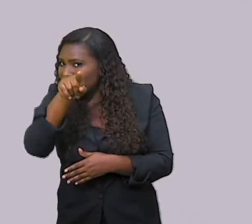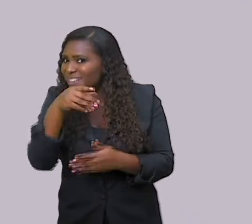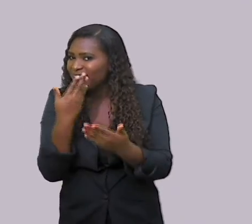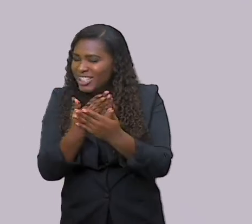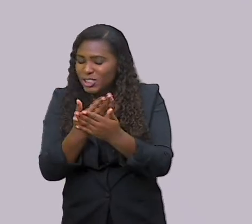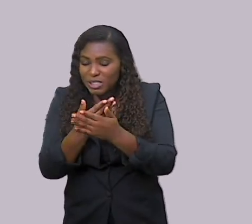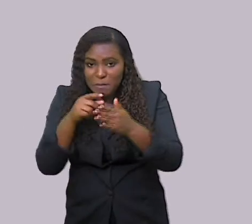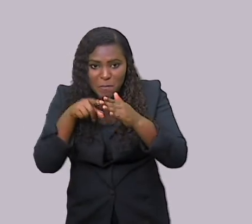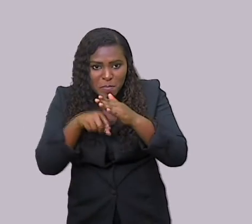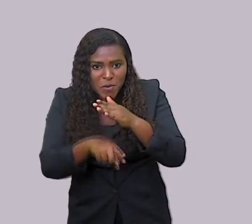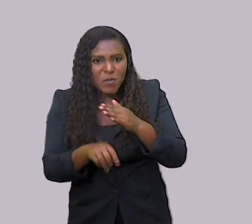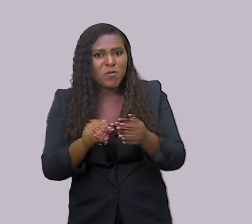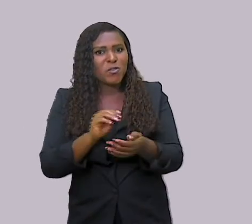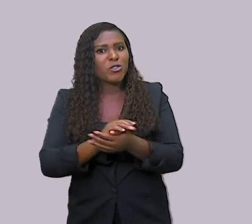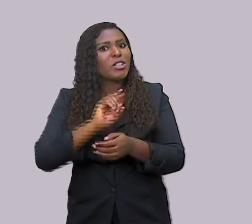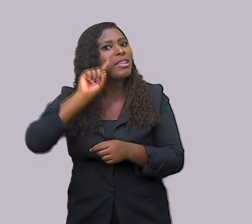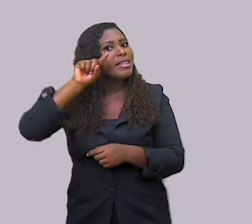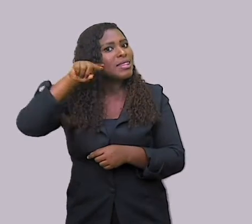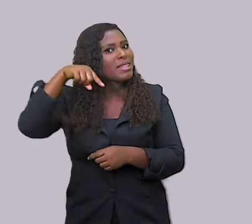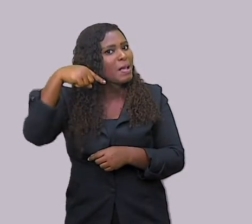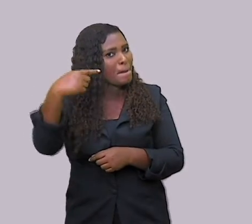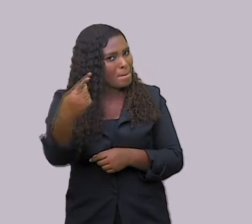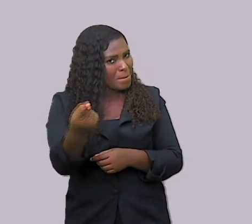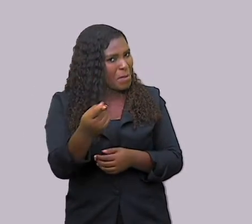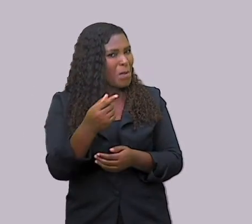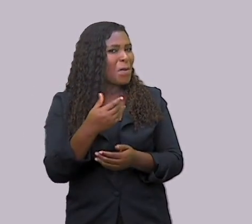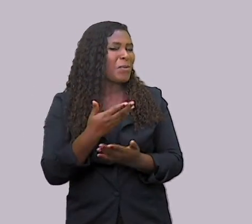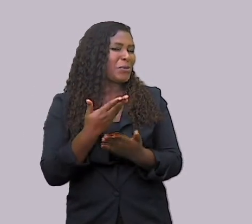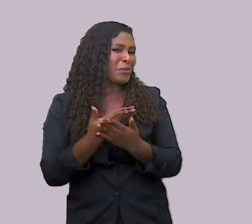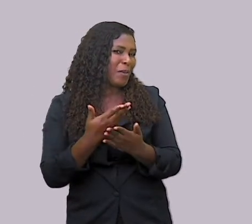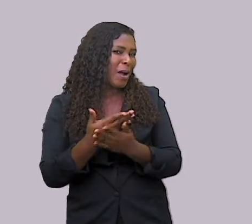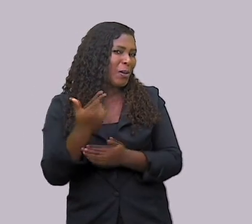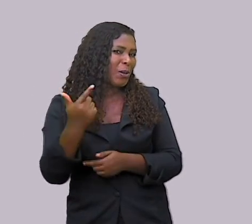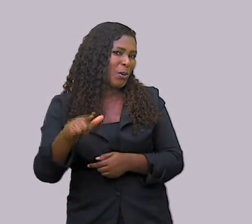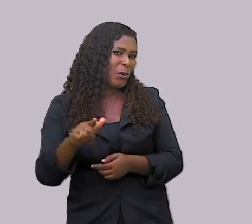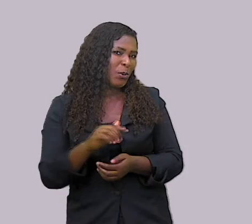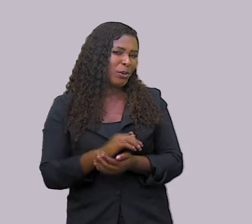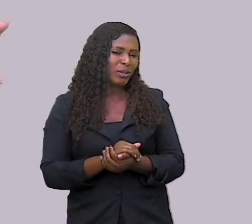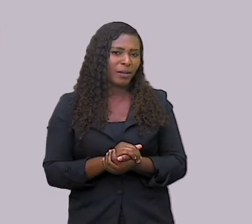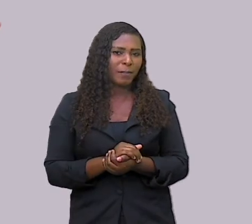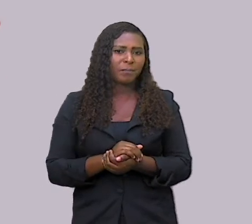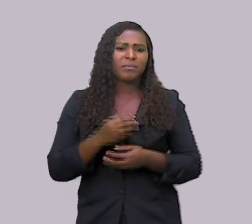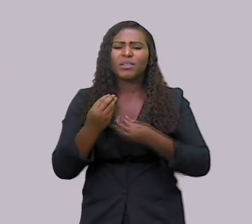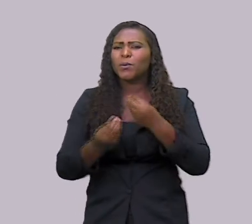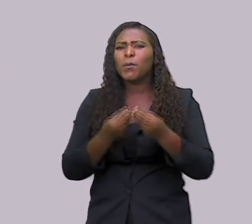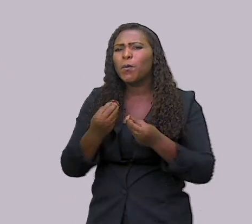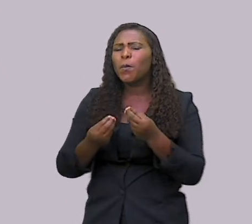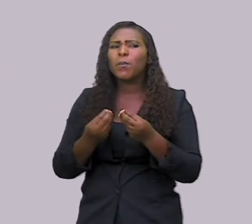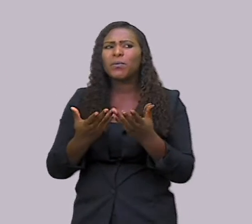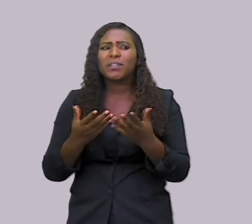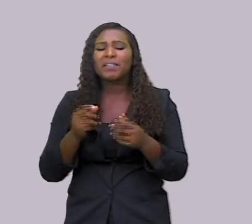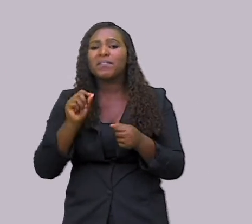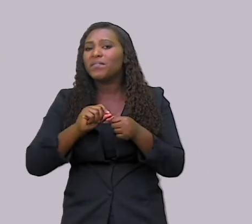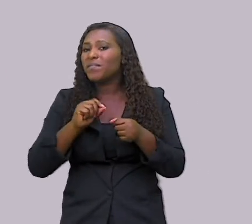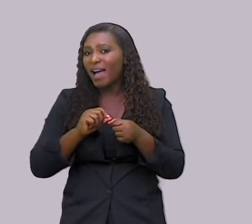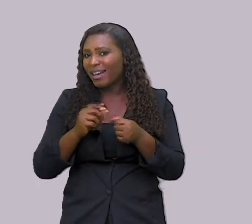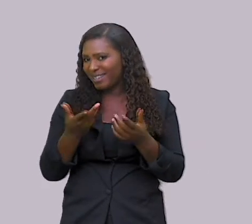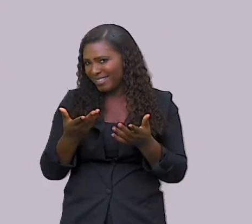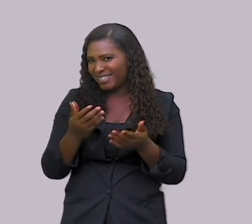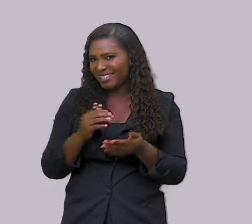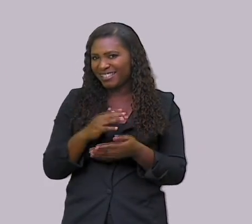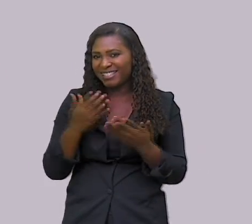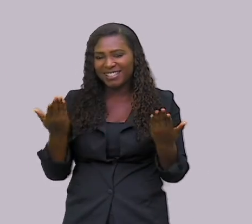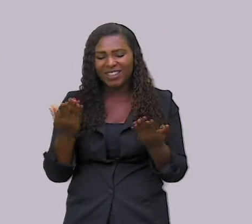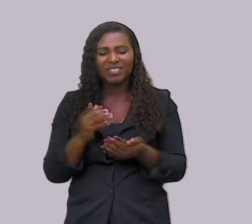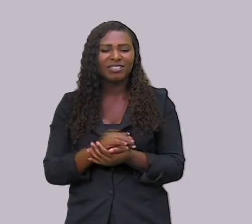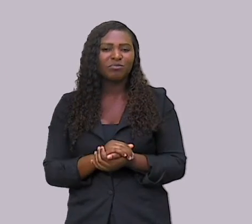nossos próximos encontros, uma a uma, verificando como que isso tudo funciona. E aí? A gente hoje